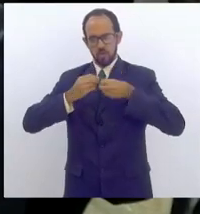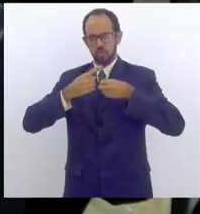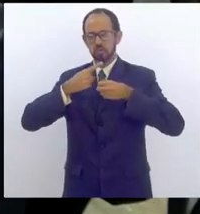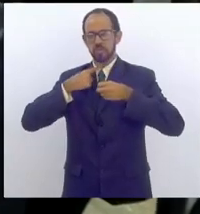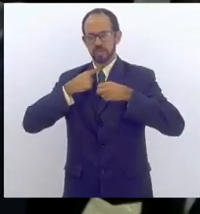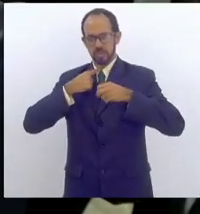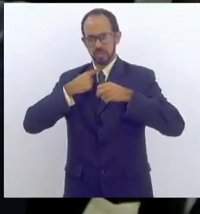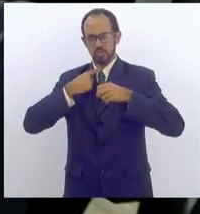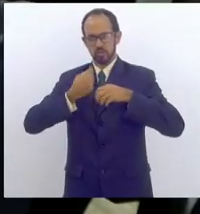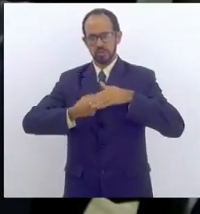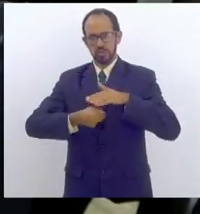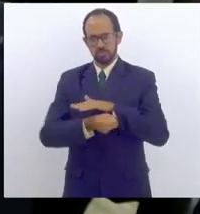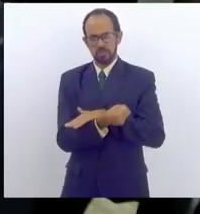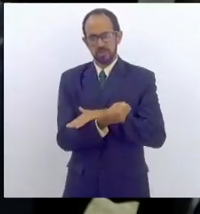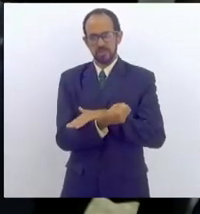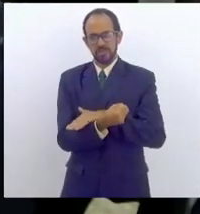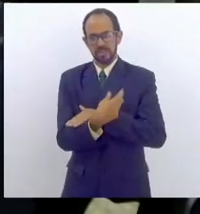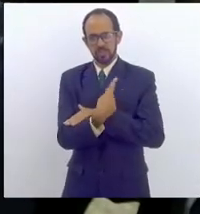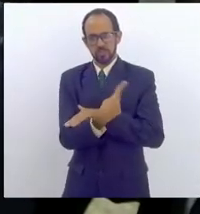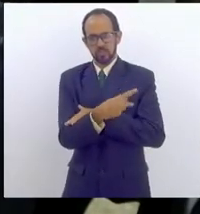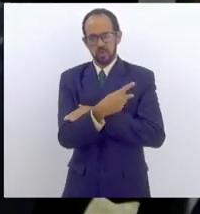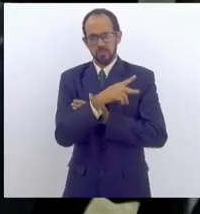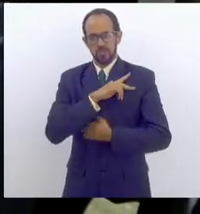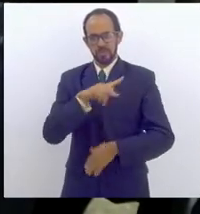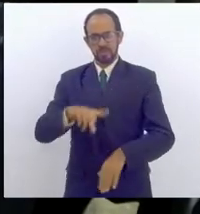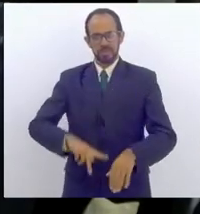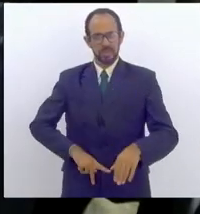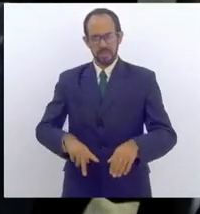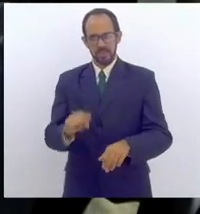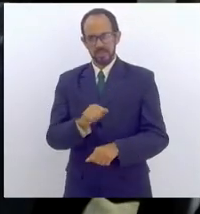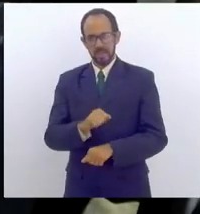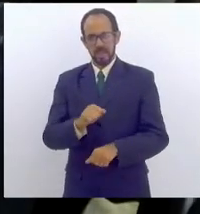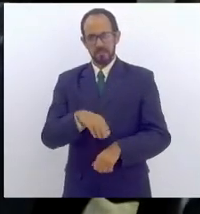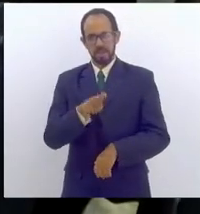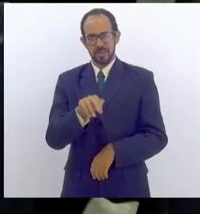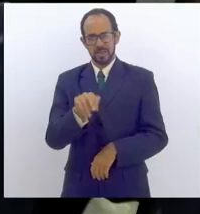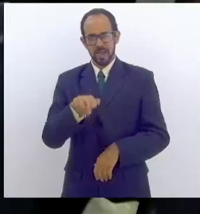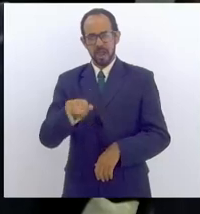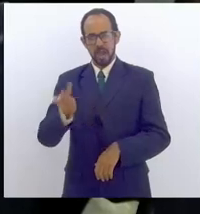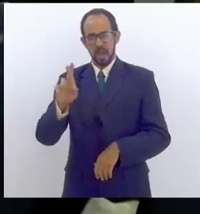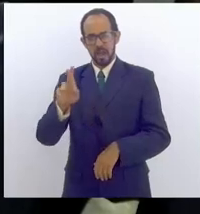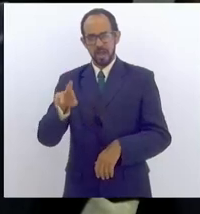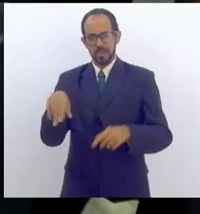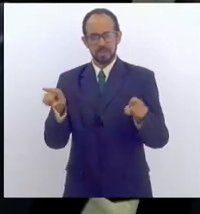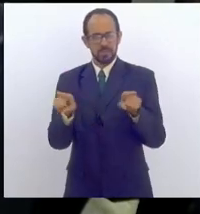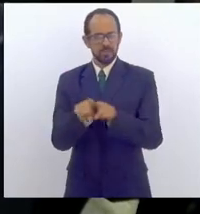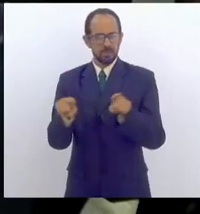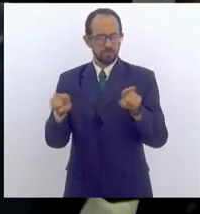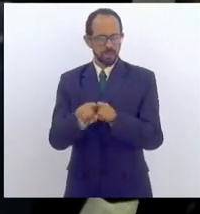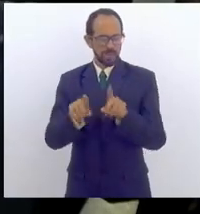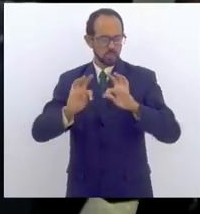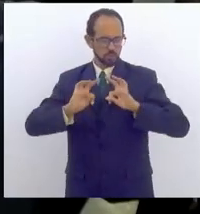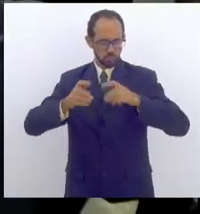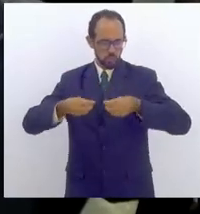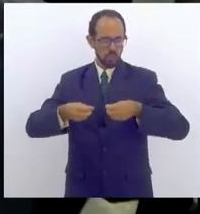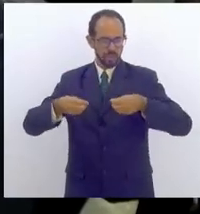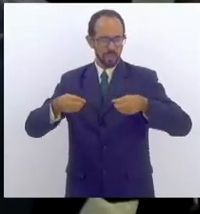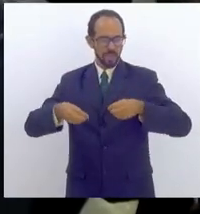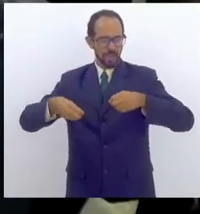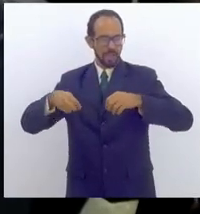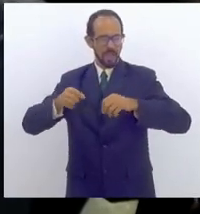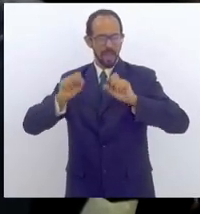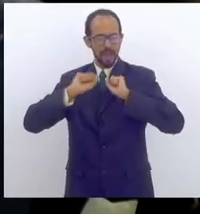esse mandato da sua presidência, deputado Bacelar, e de toda a casa seja